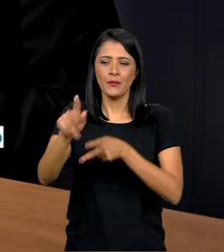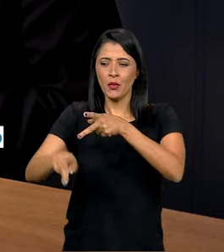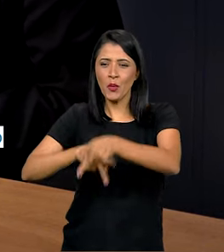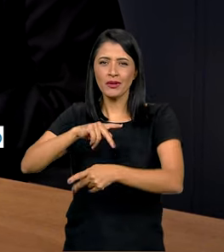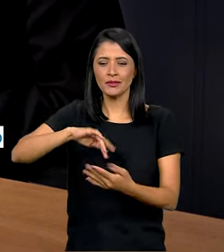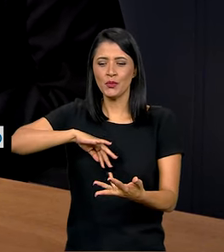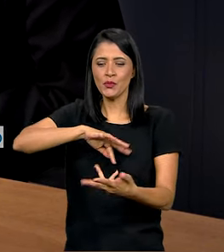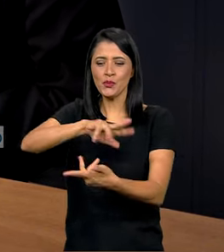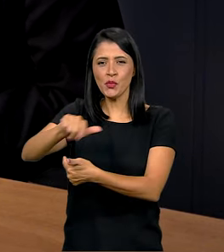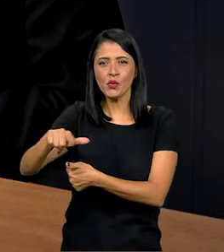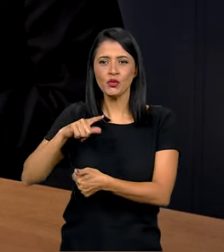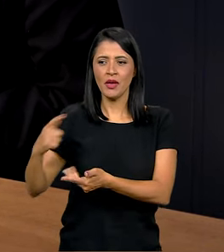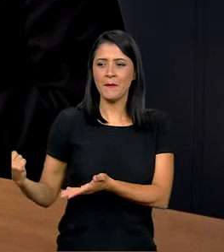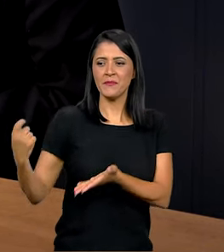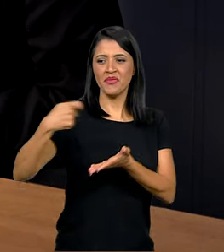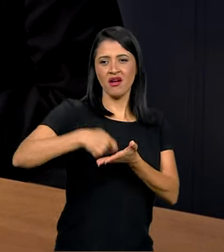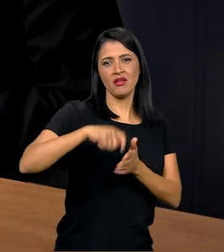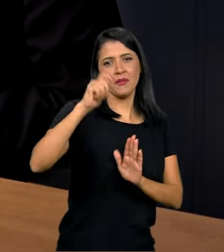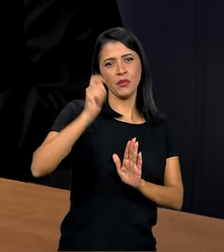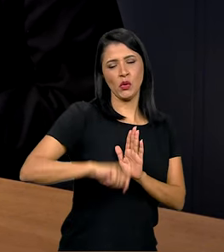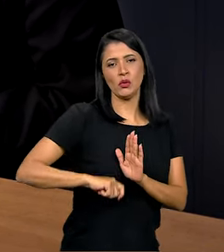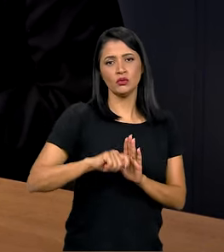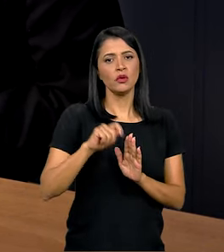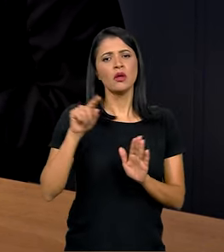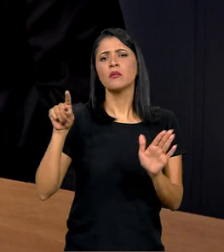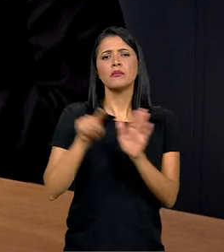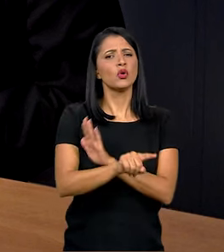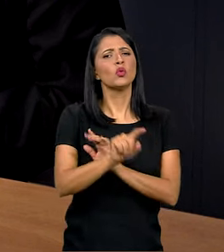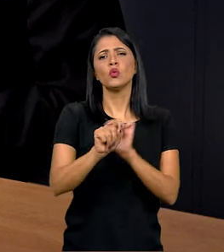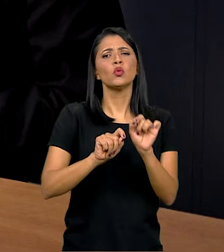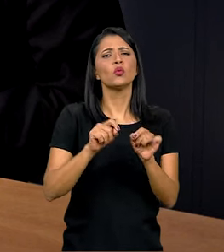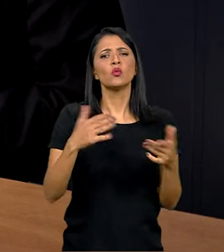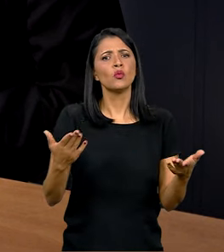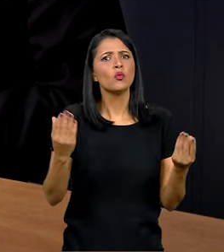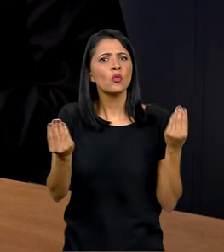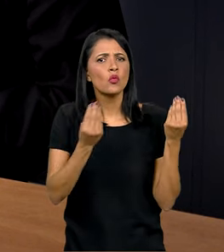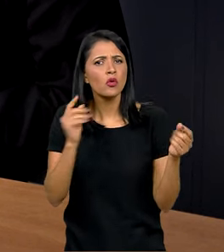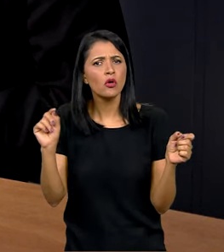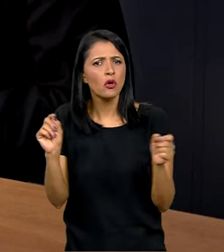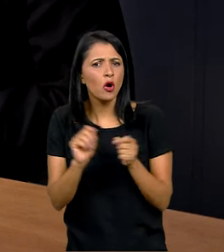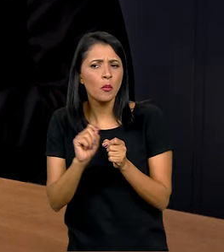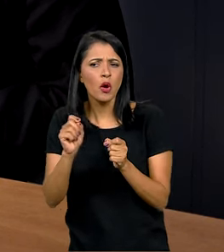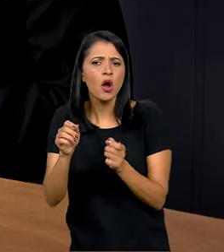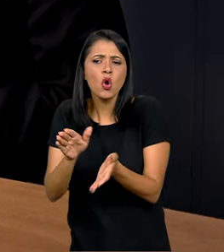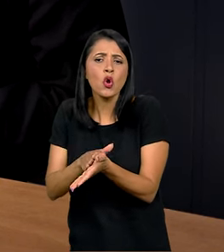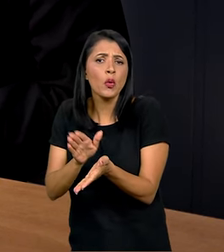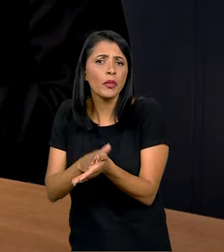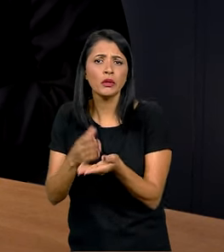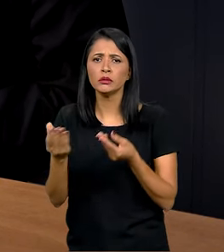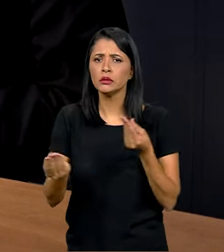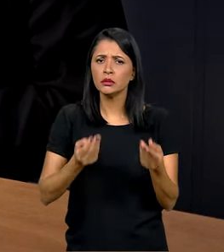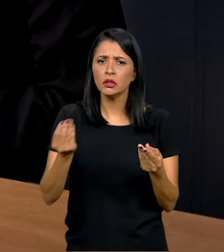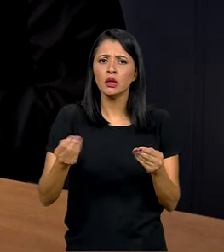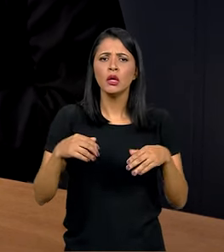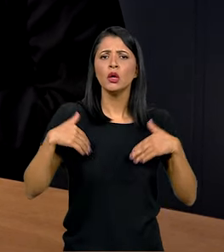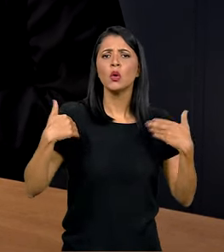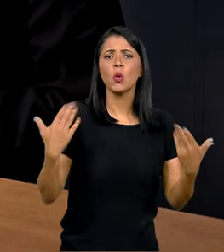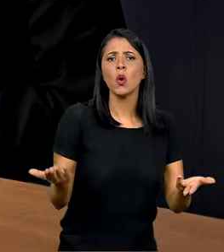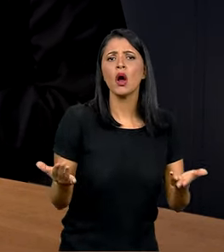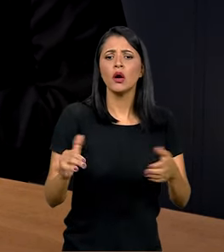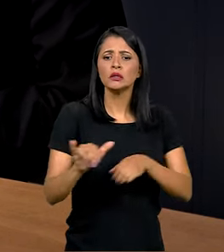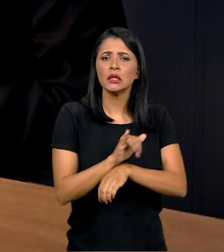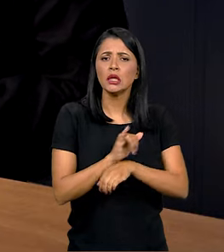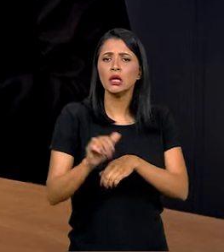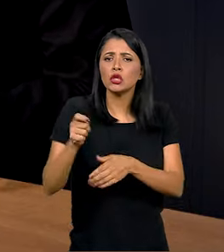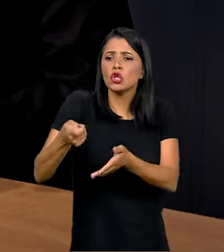ínfima da população mundial que pagaria esse imposto hoje A grande questão é eh como que a gente vai fazer essa cobrança eh